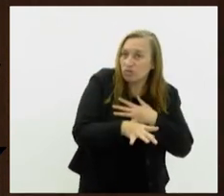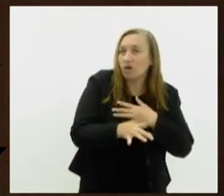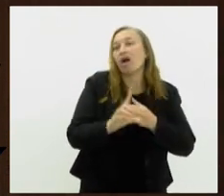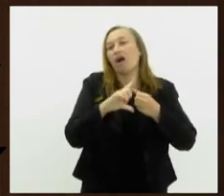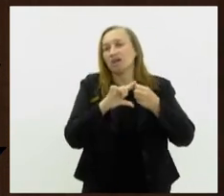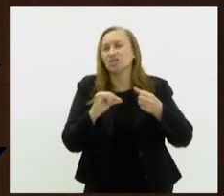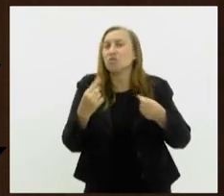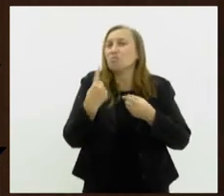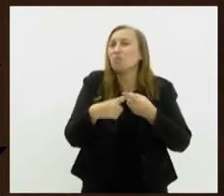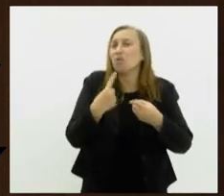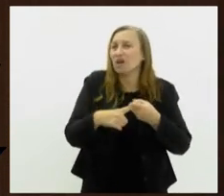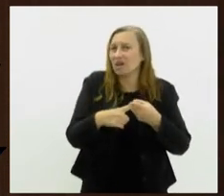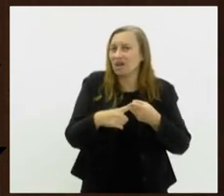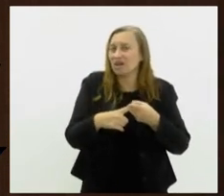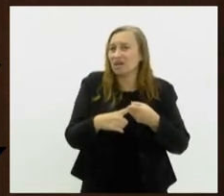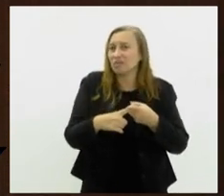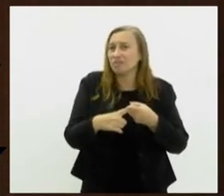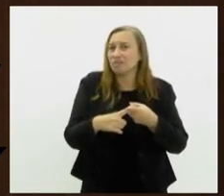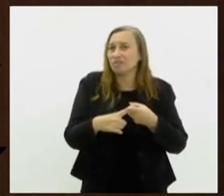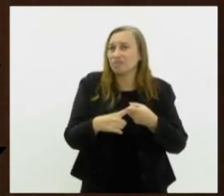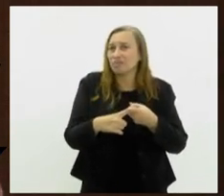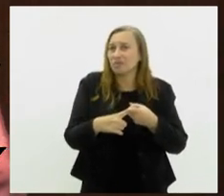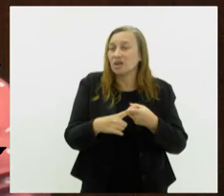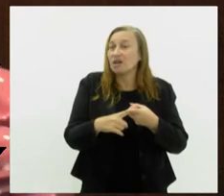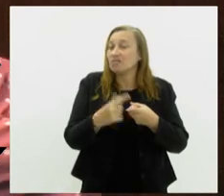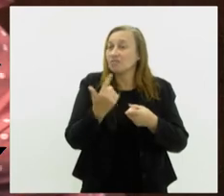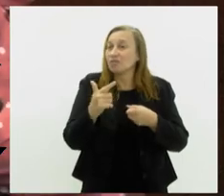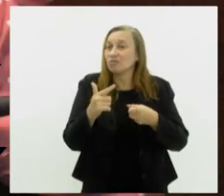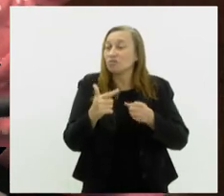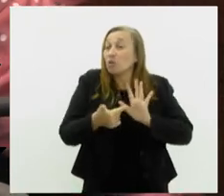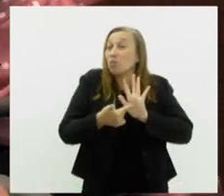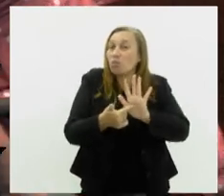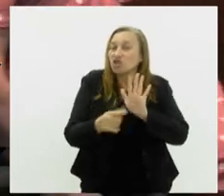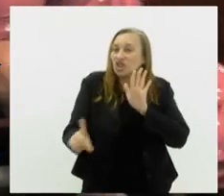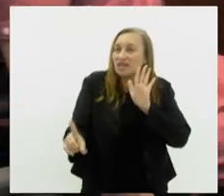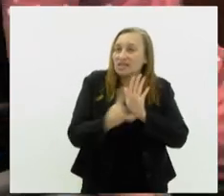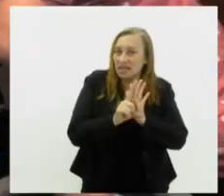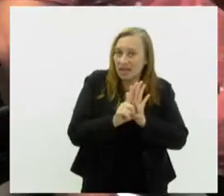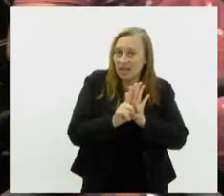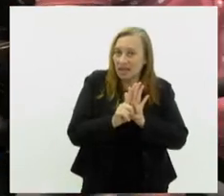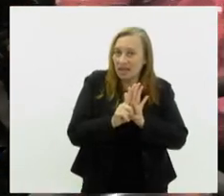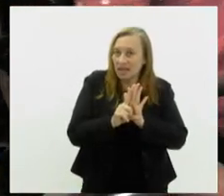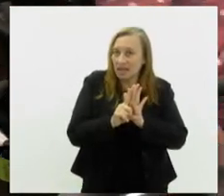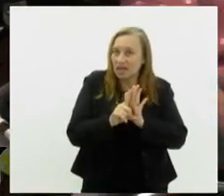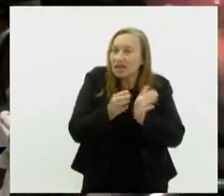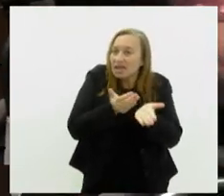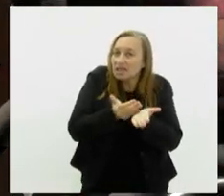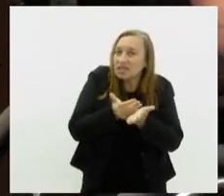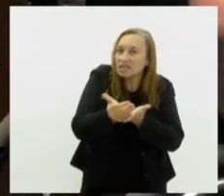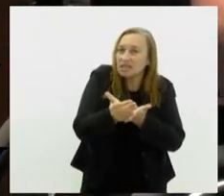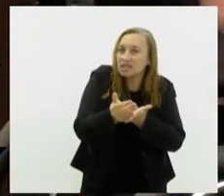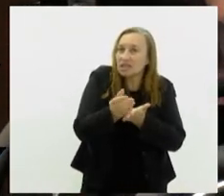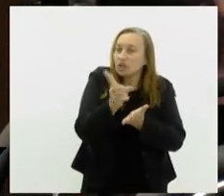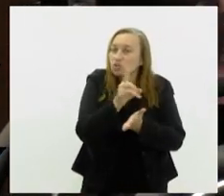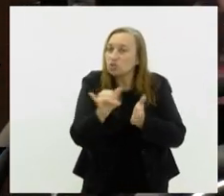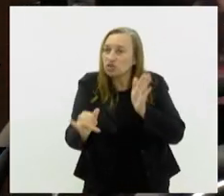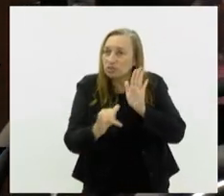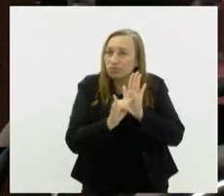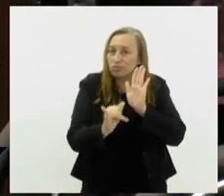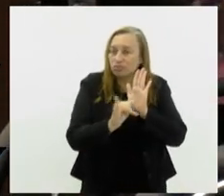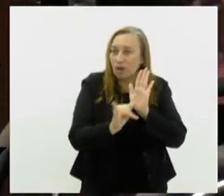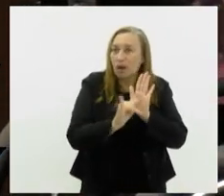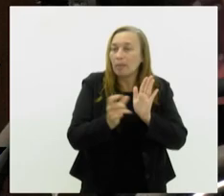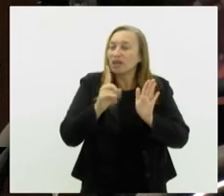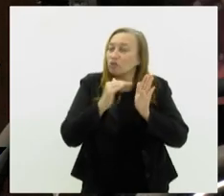porque não está previsto que esta lei entre em vigor na data da sua publicação. Para não retirar o projeto